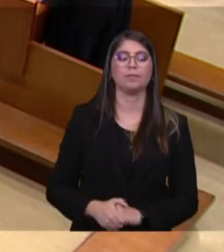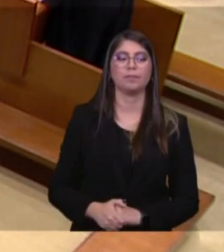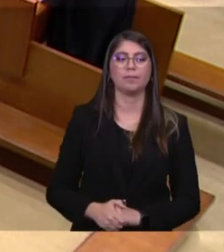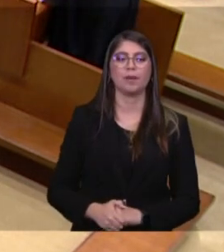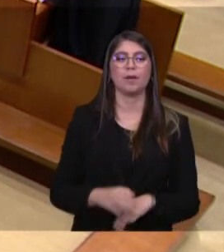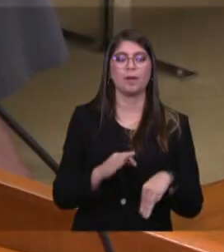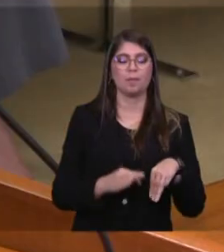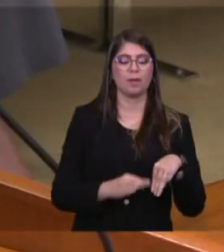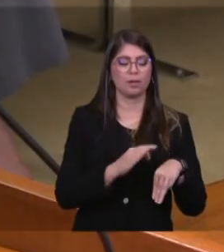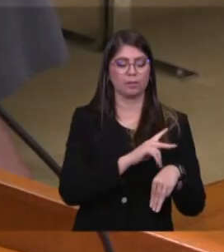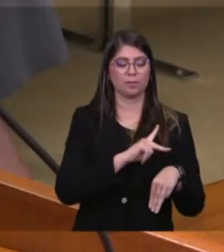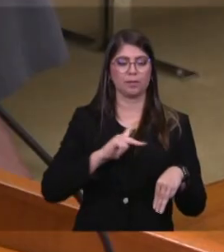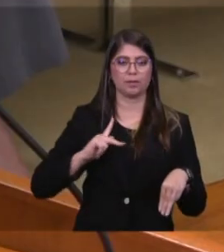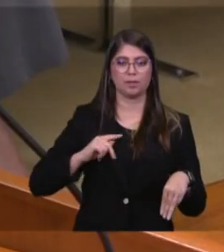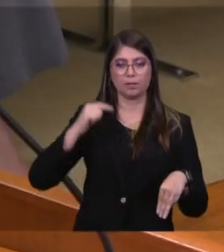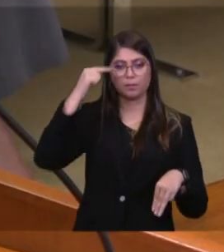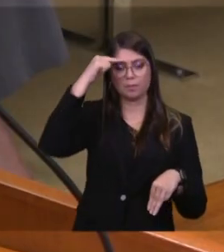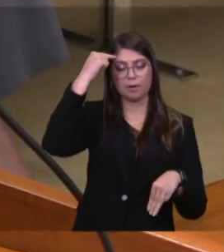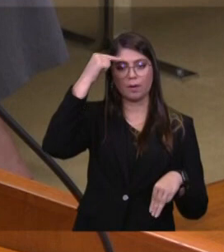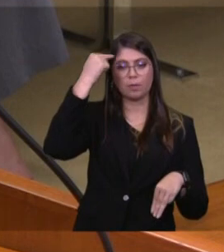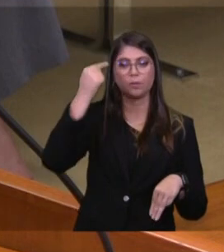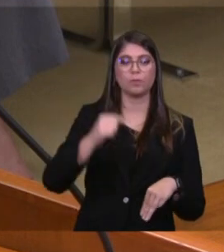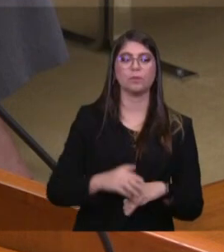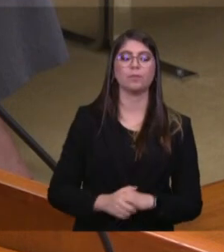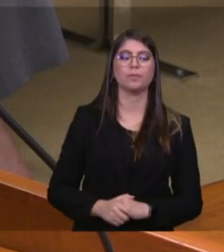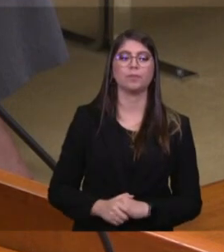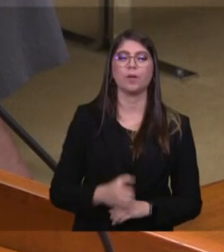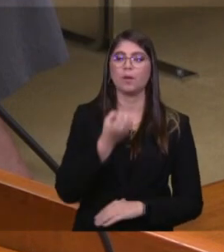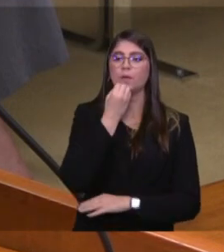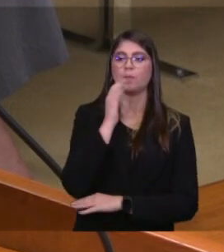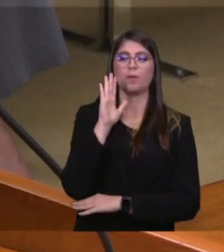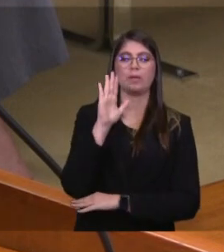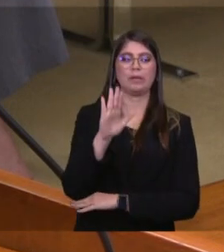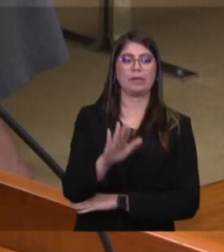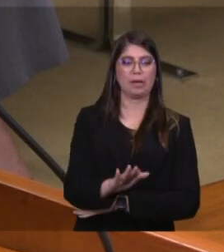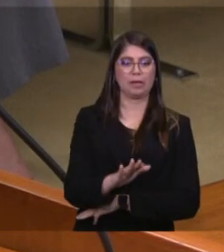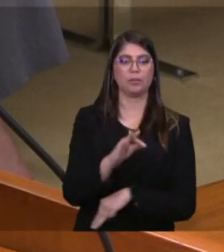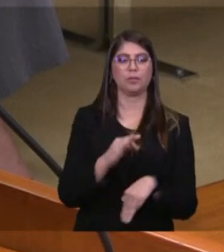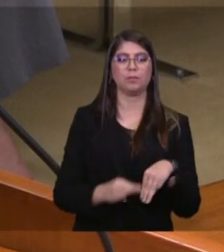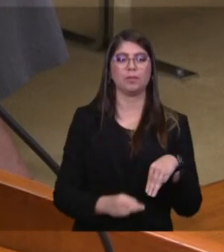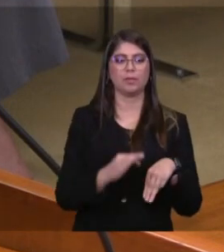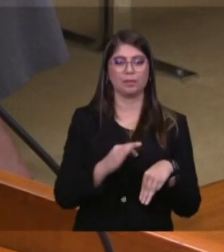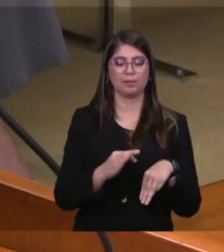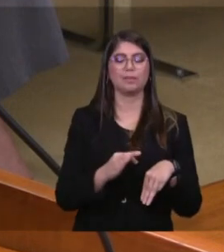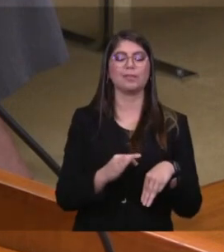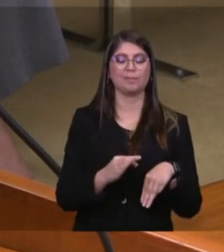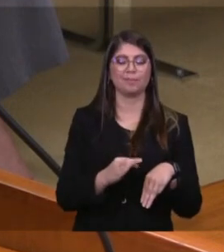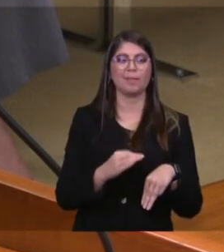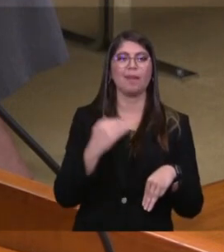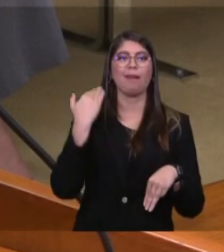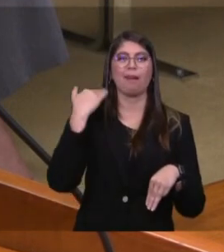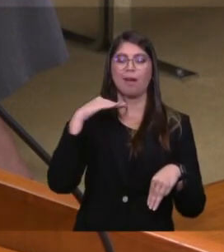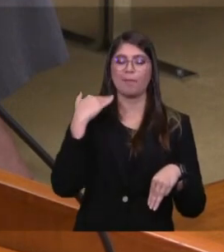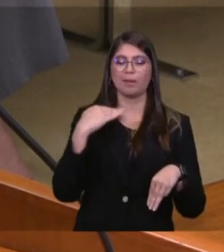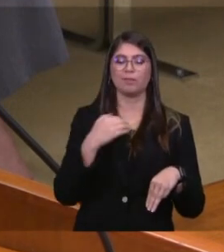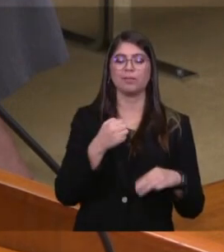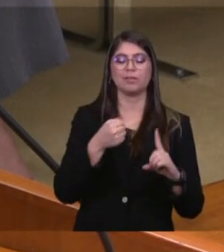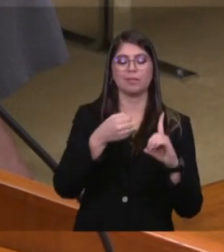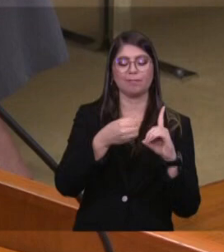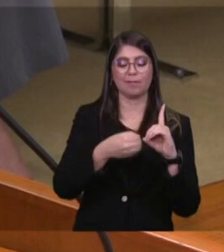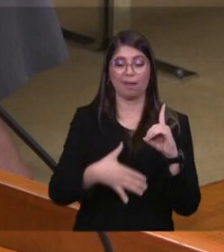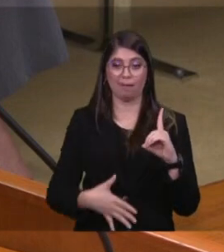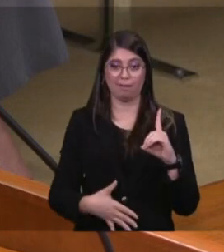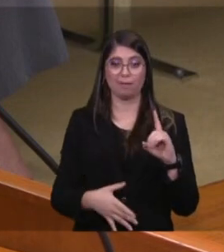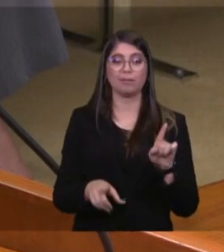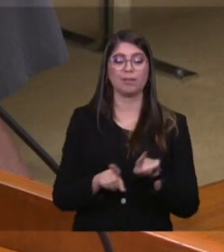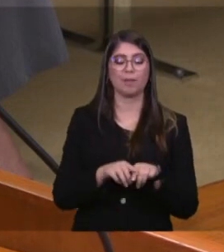ministro presidente dessa corte, Luiz Roberto Barroso. Boa tarde, excelentíssima senhora ministra Carmen Lúcia, decana desta corte, juntamente com o ministro